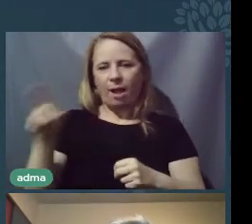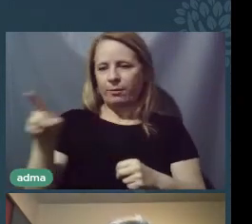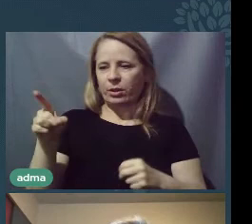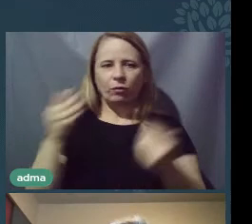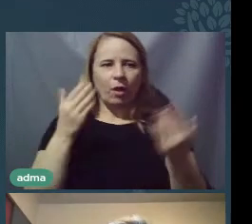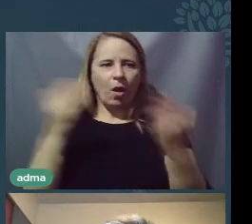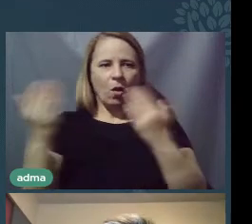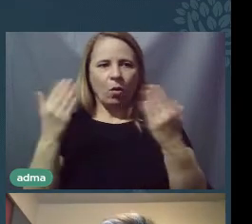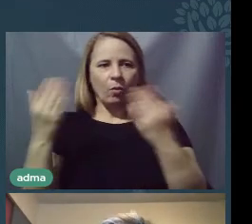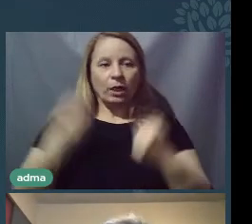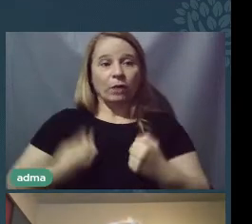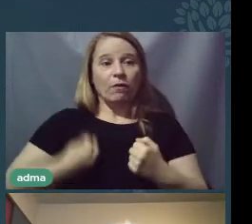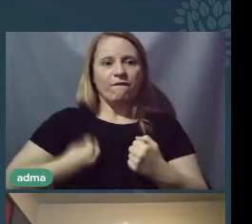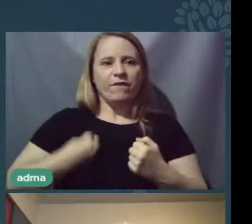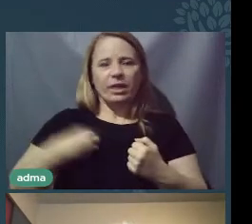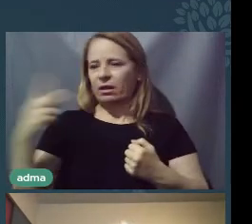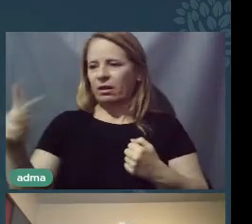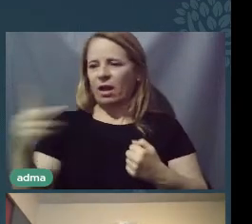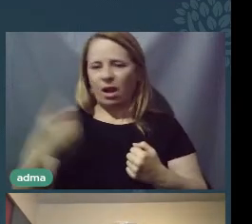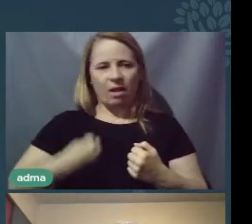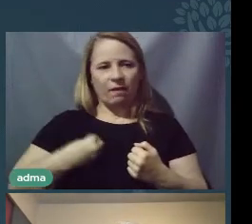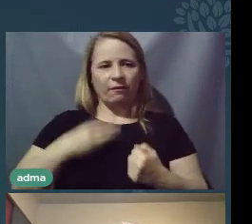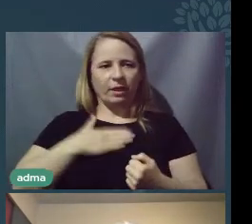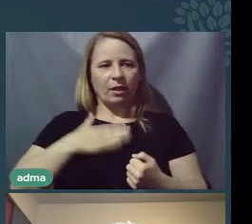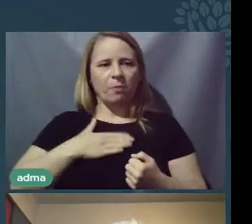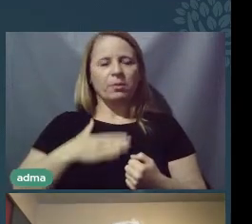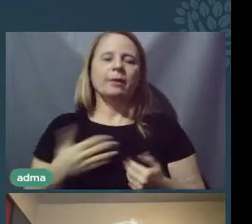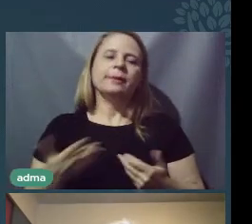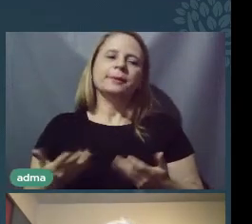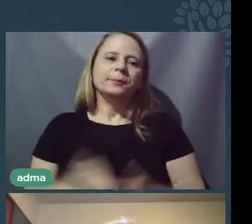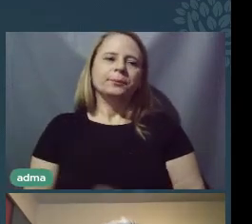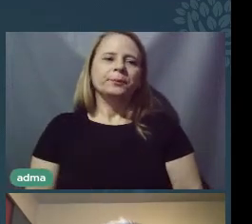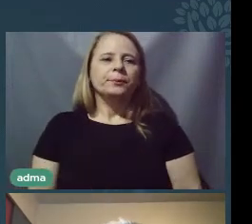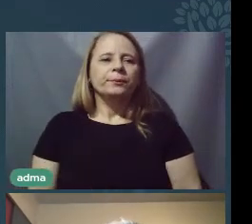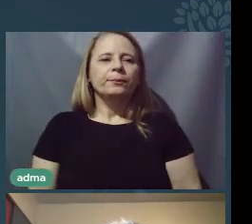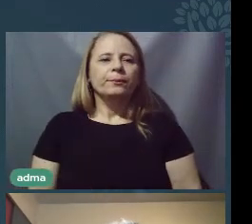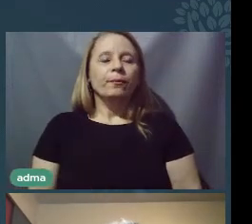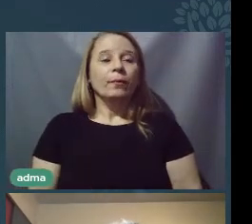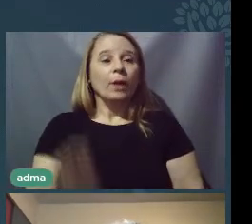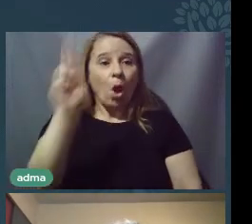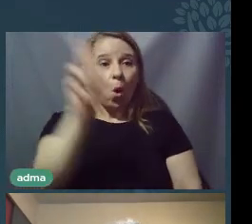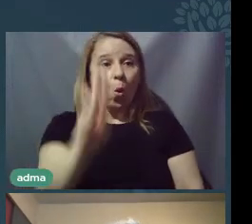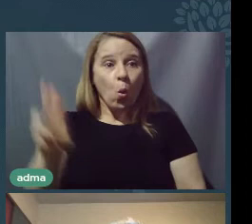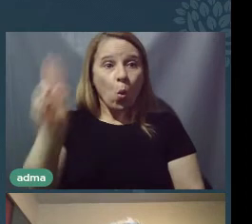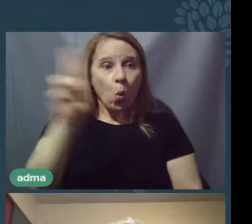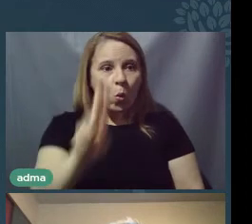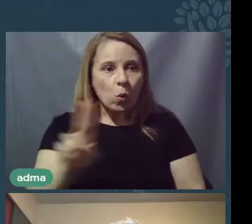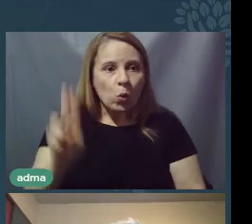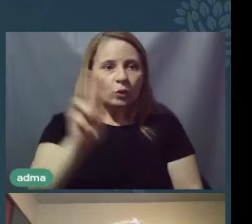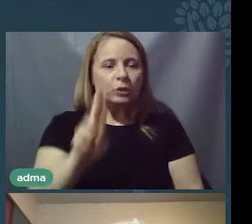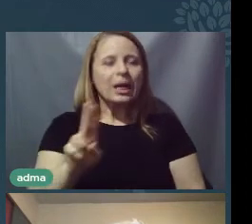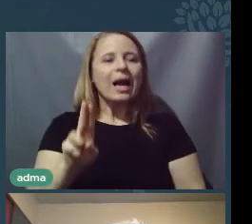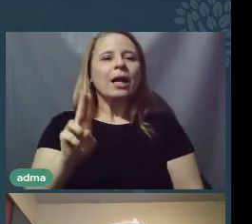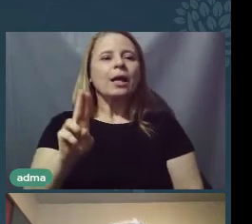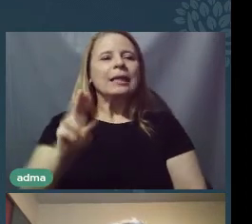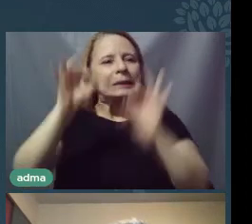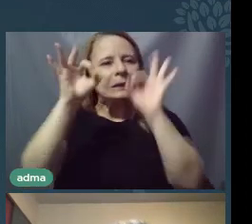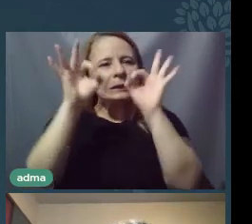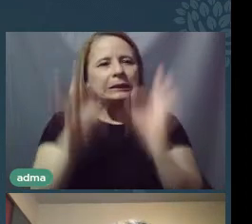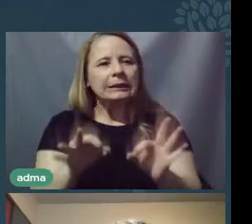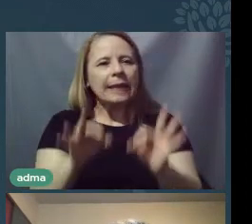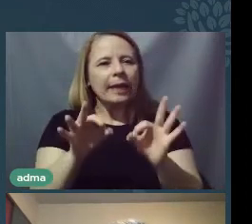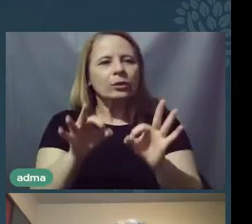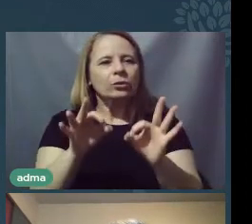O uso correto da técnica inalatória é absolutamente capital. Pouco vai adiantar